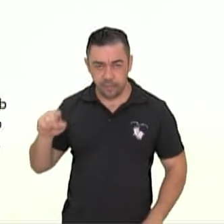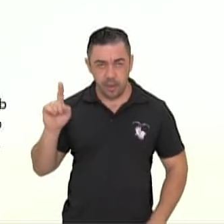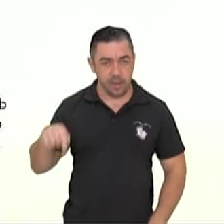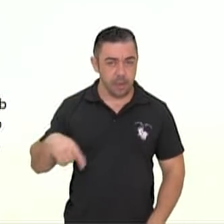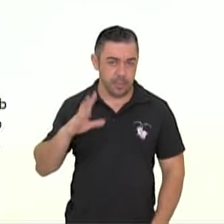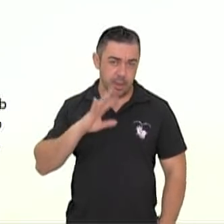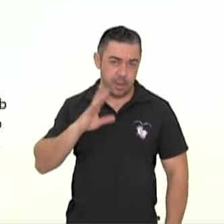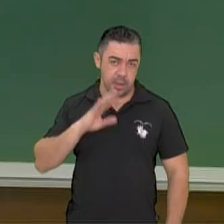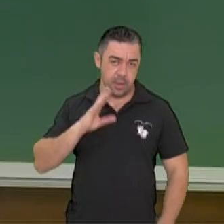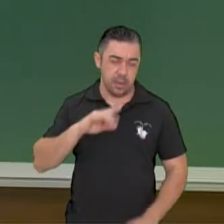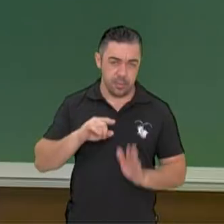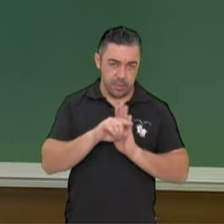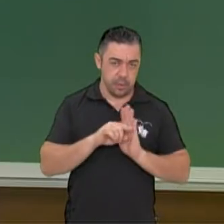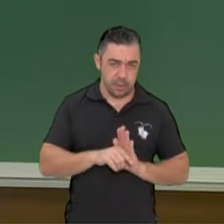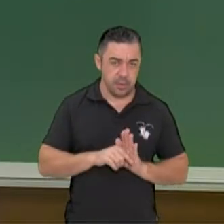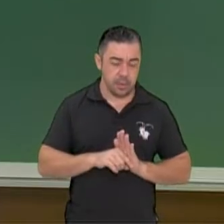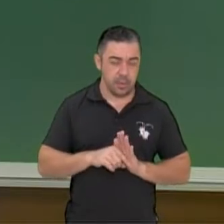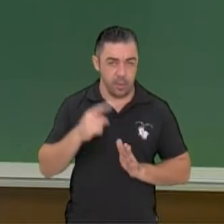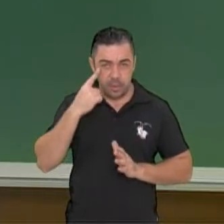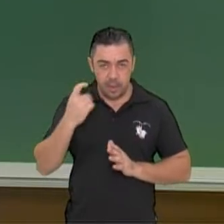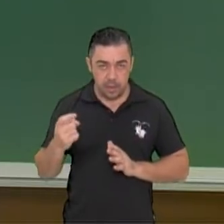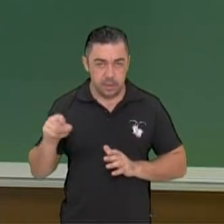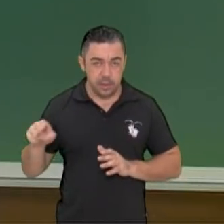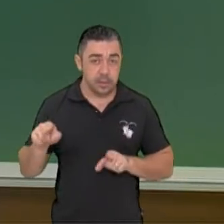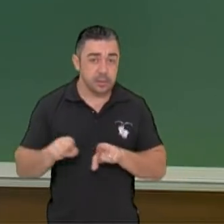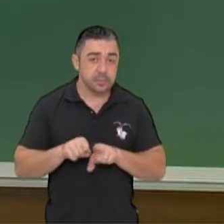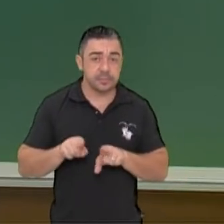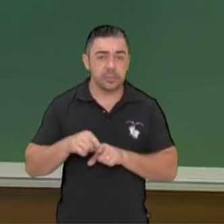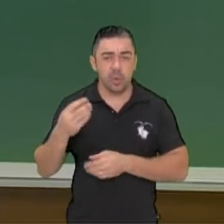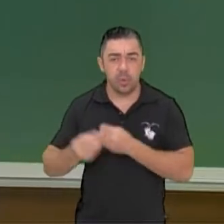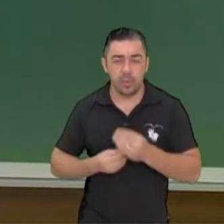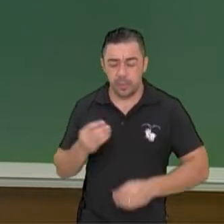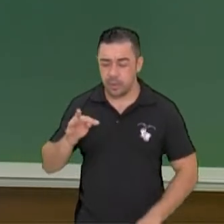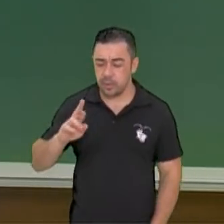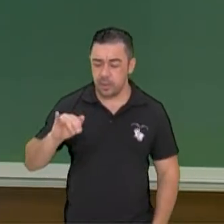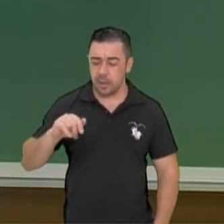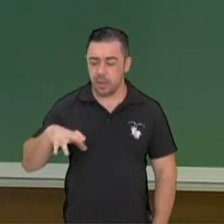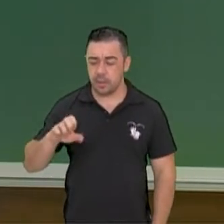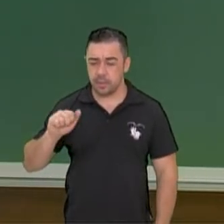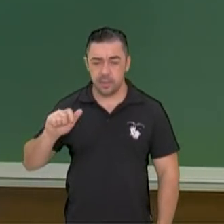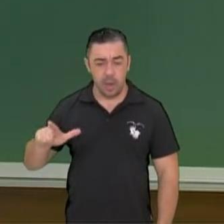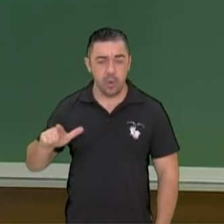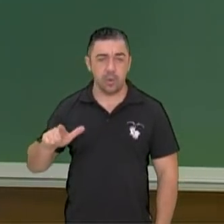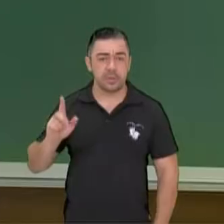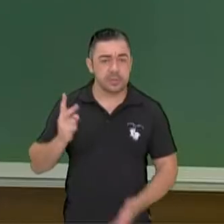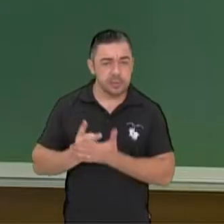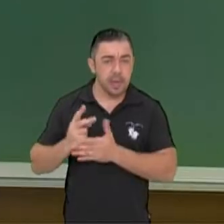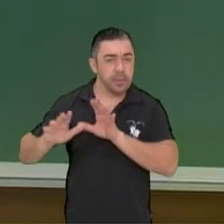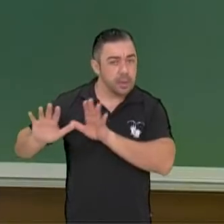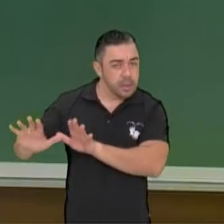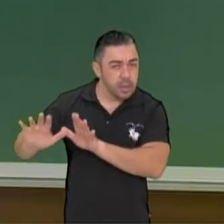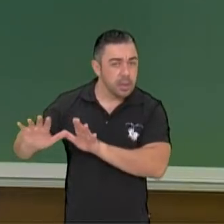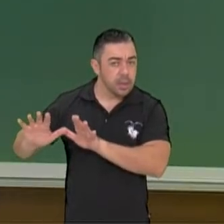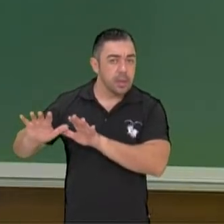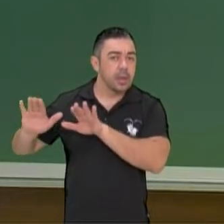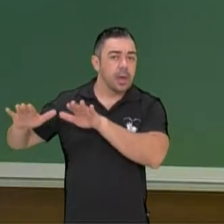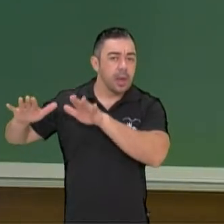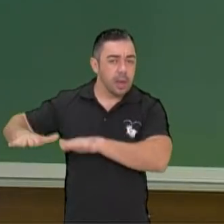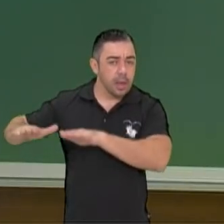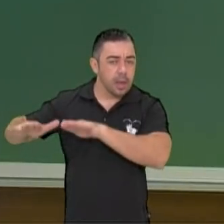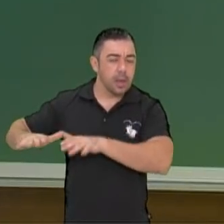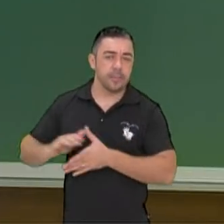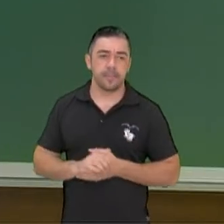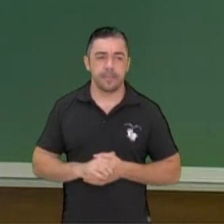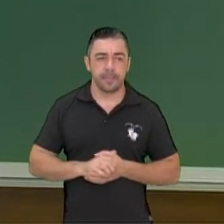bem bacana, poxa vida, uma parte que me chama a atenção, né, que são o sistema trienal do uso da terra, sempre ficava uma terra não aproveitada, que era para descansar.